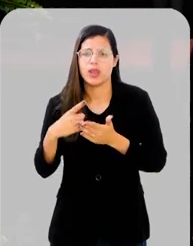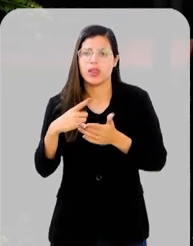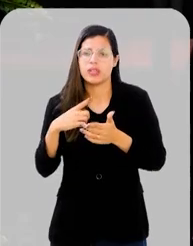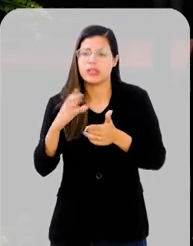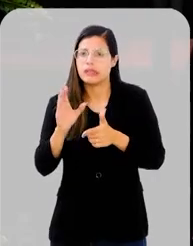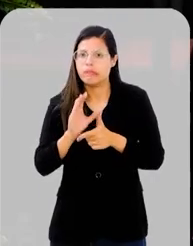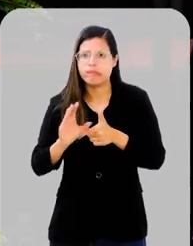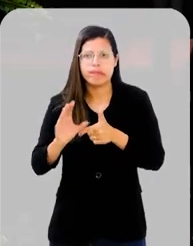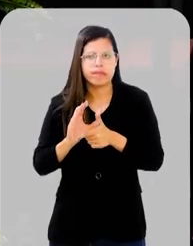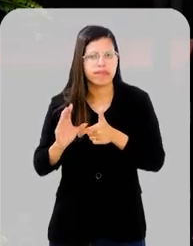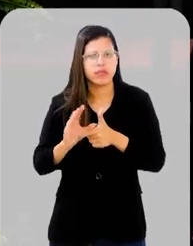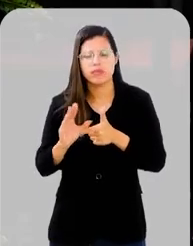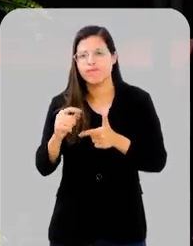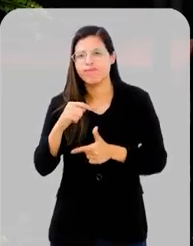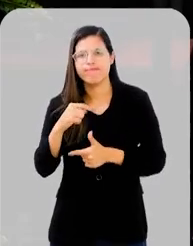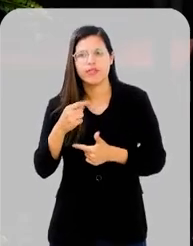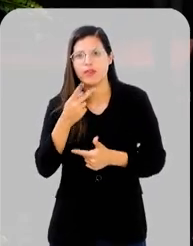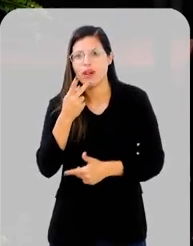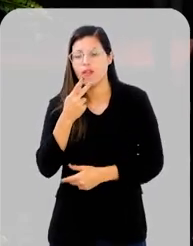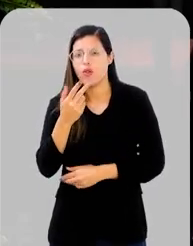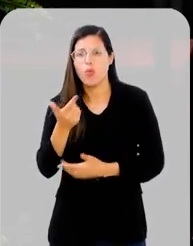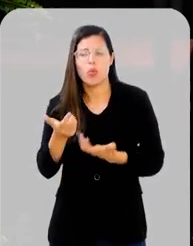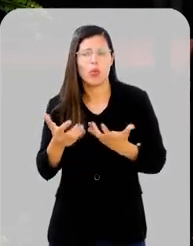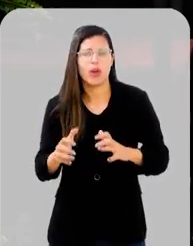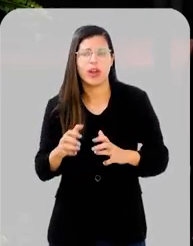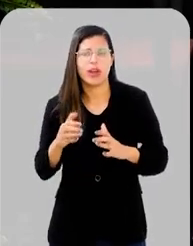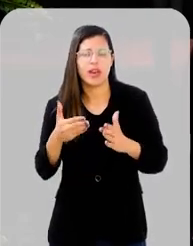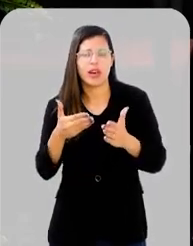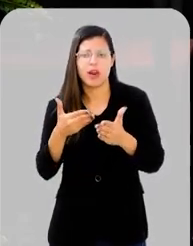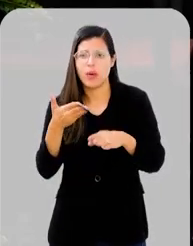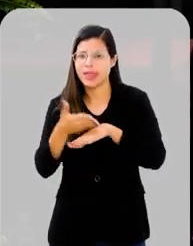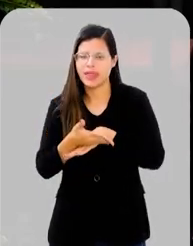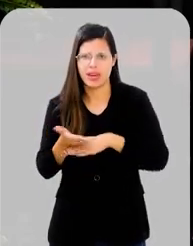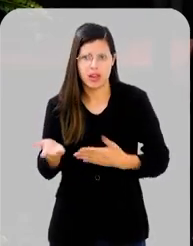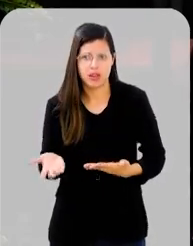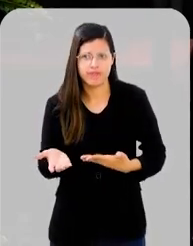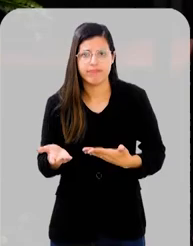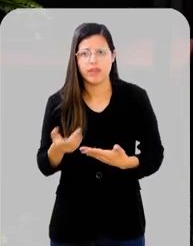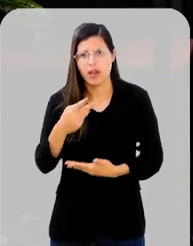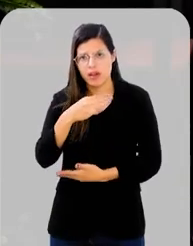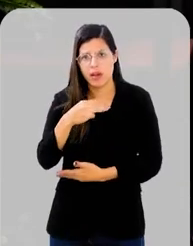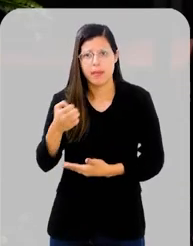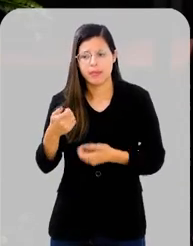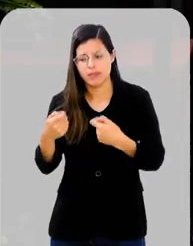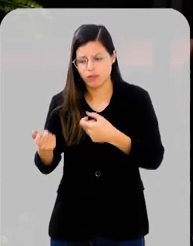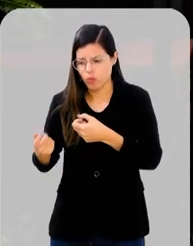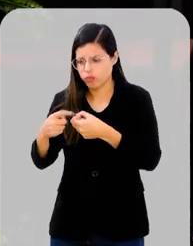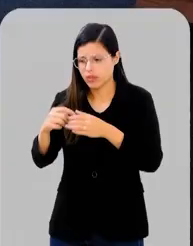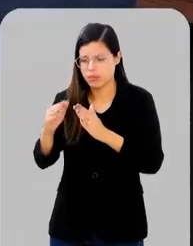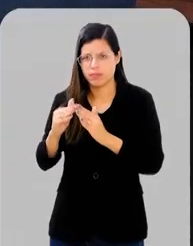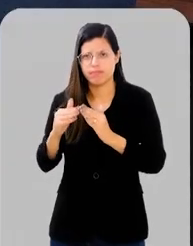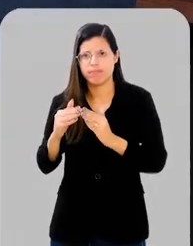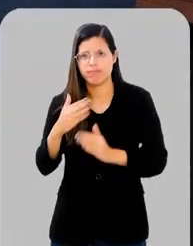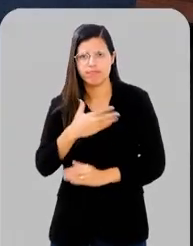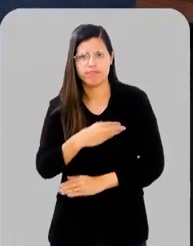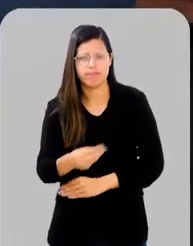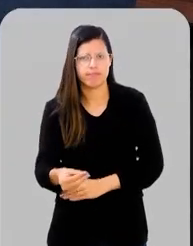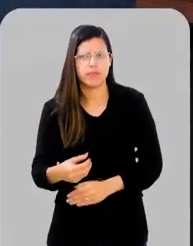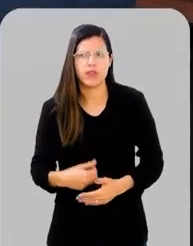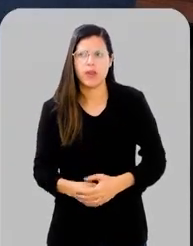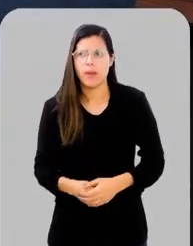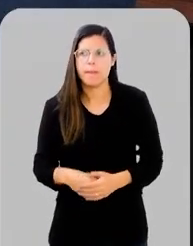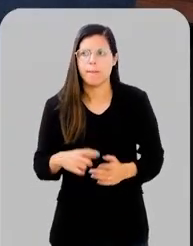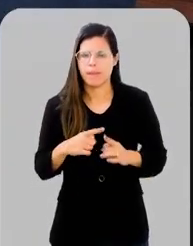entrar e aí a mãe perde o trabalho porque tem que voltar para casa com o filho e você tá achando você tá tendo uma